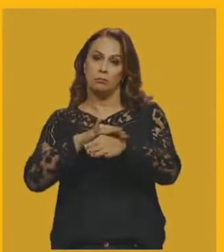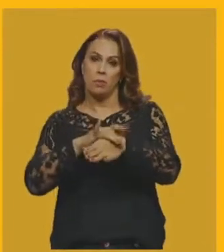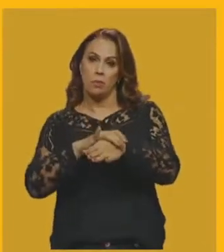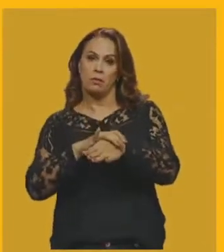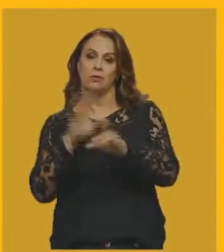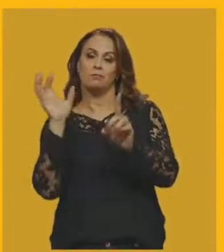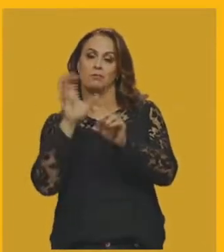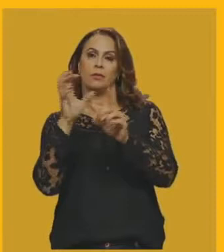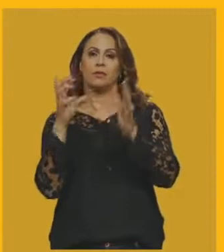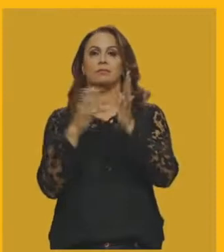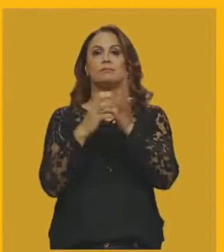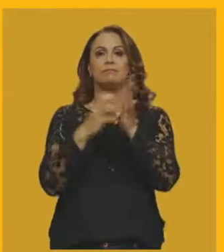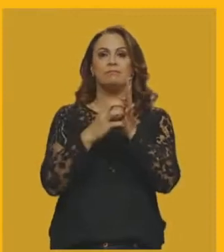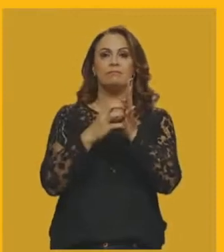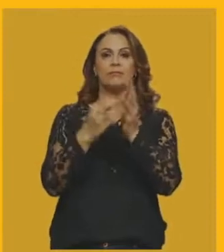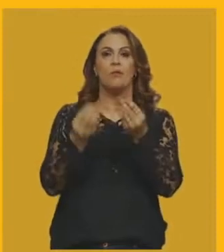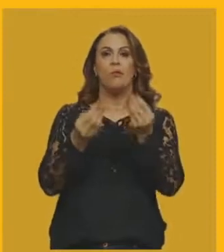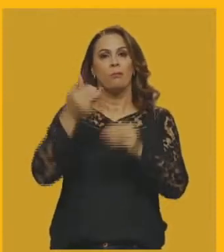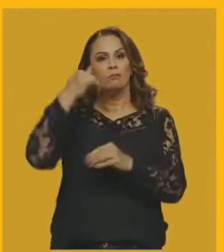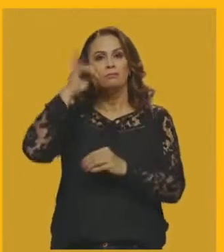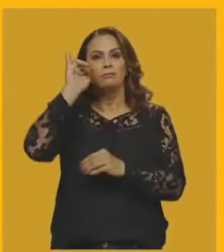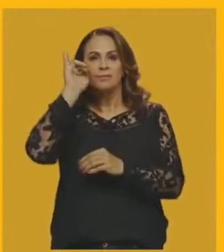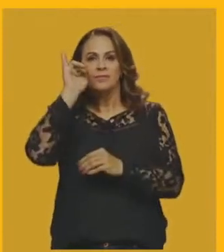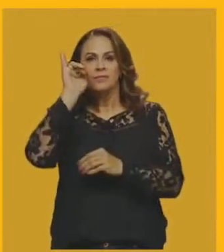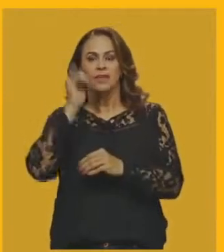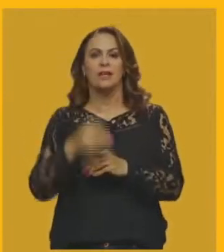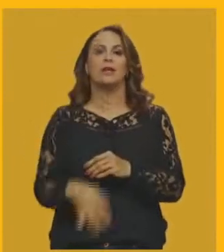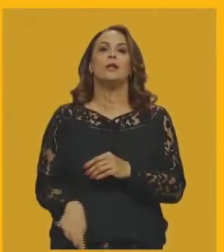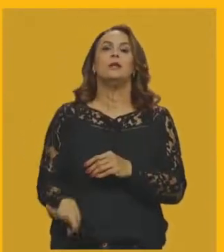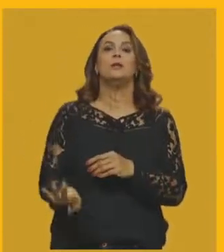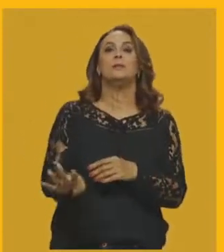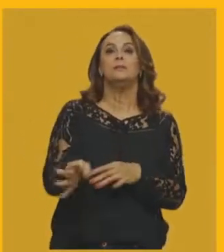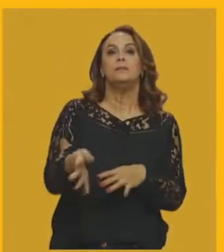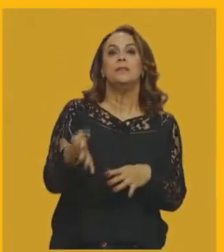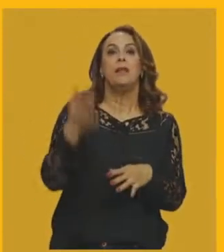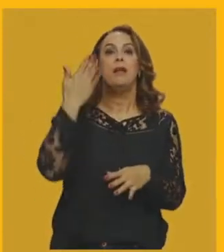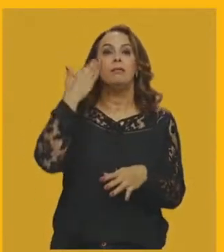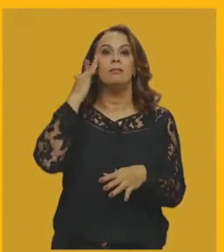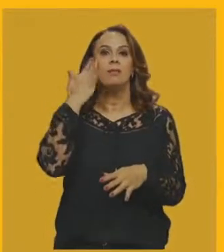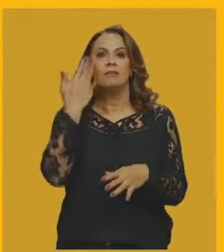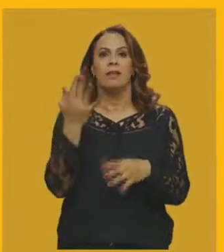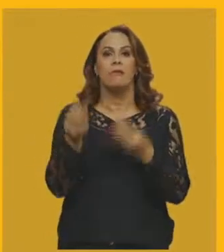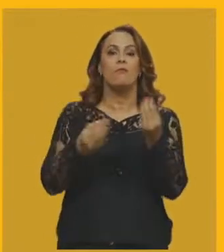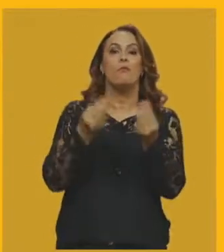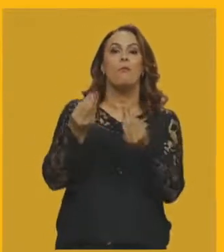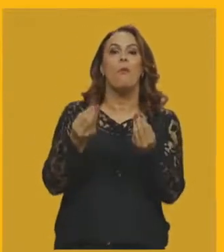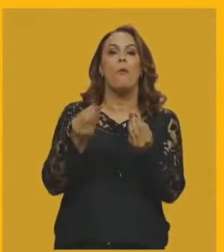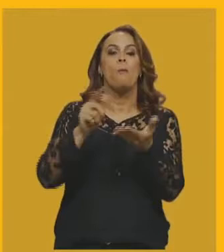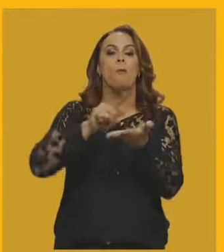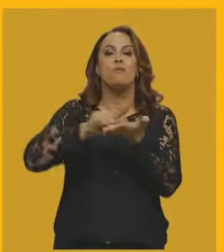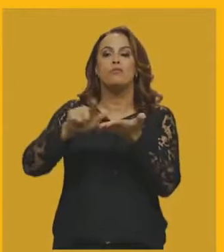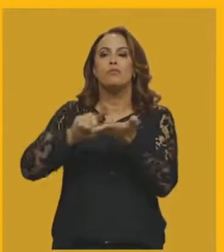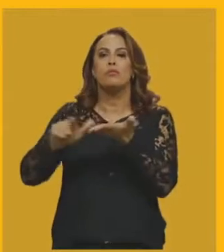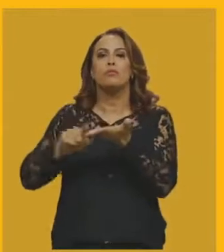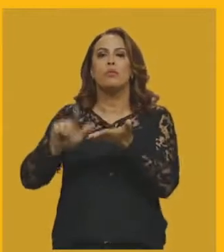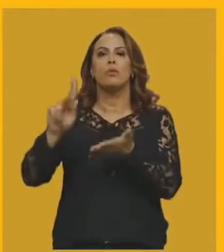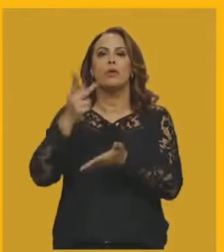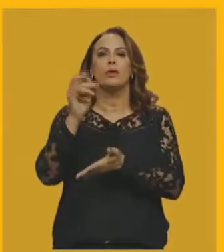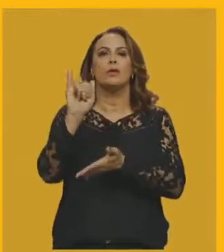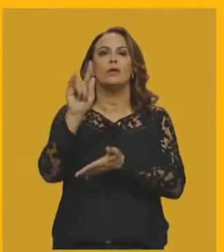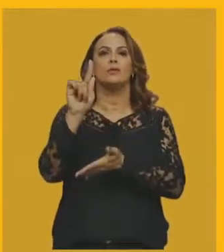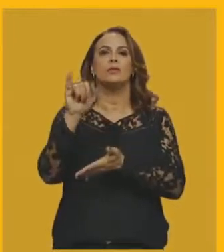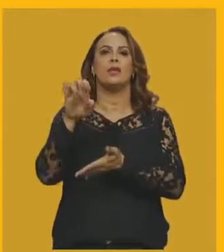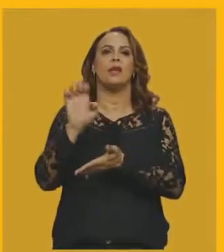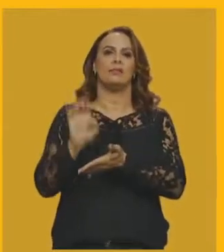também as formas de prevenção, reconhecer as medidas de higiene como ação de prevenção contra os